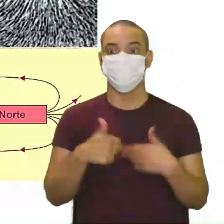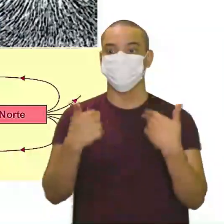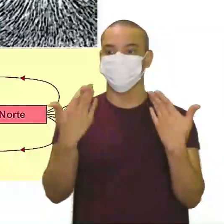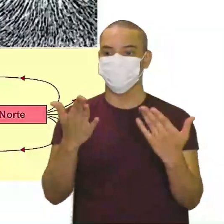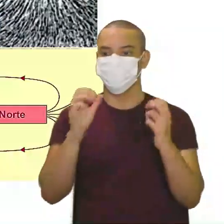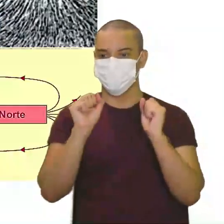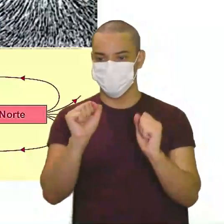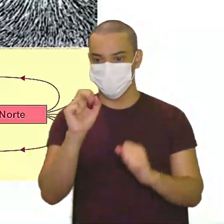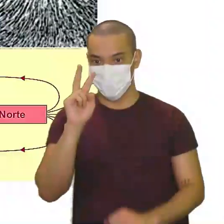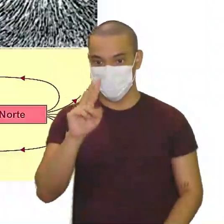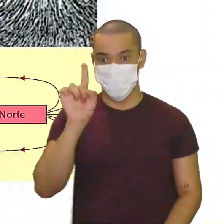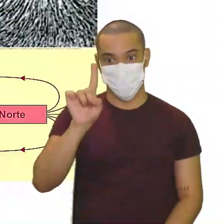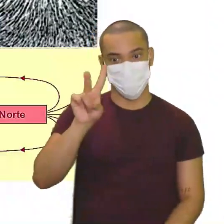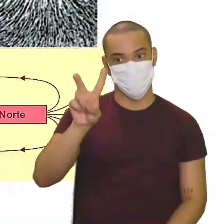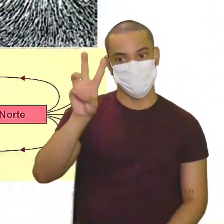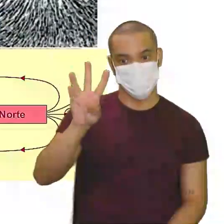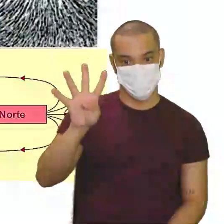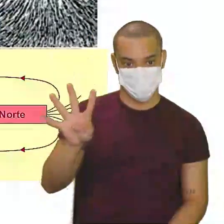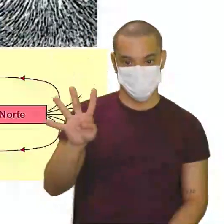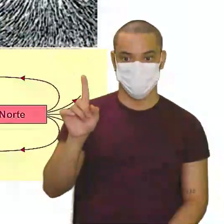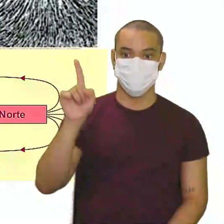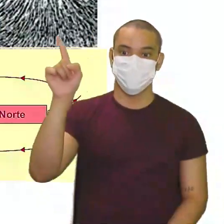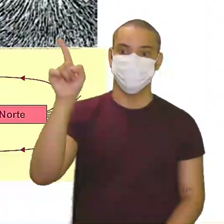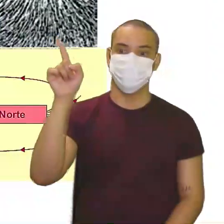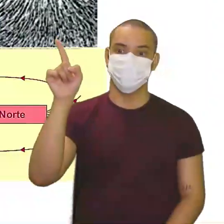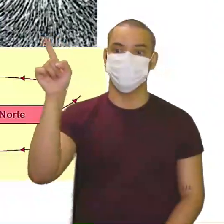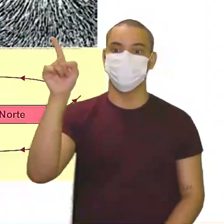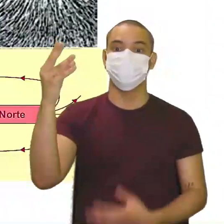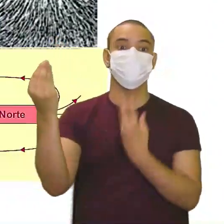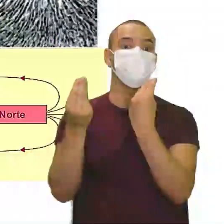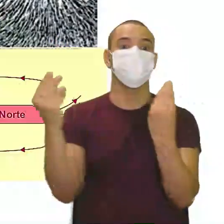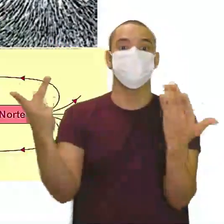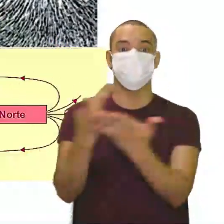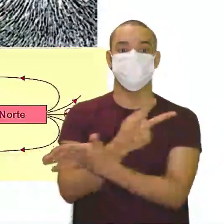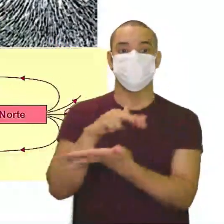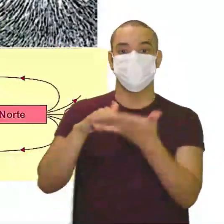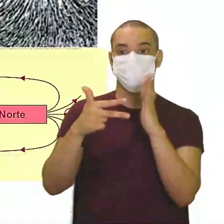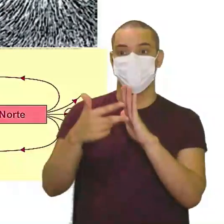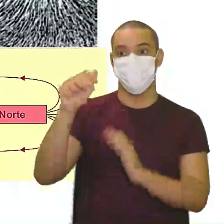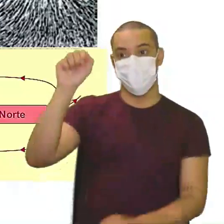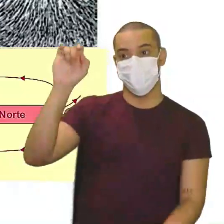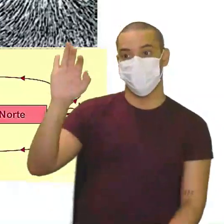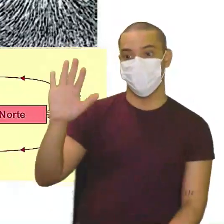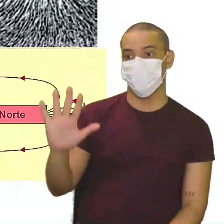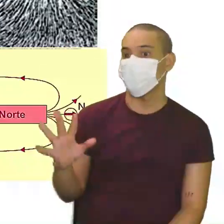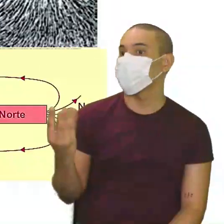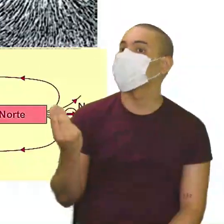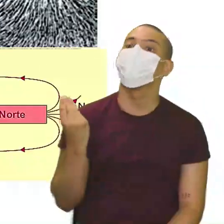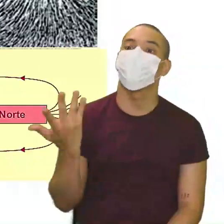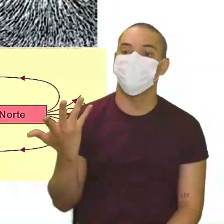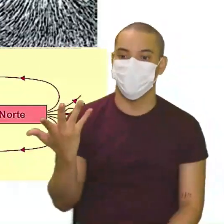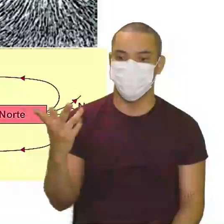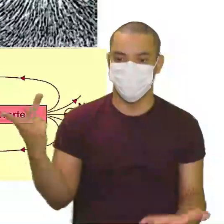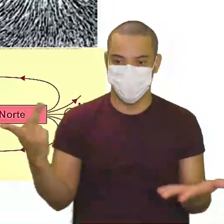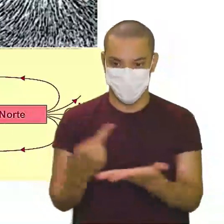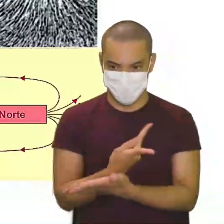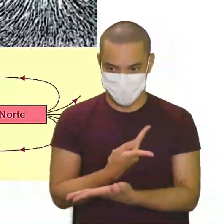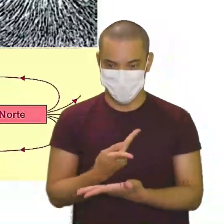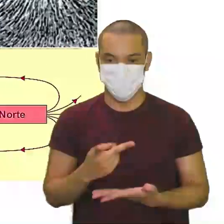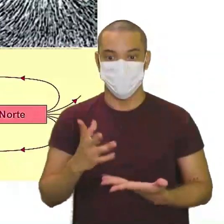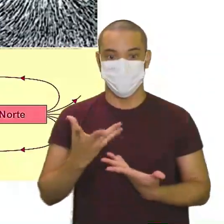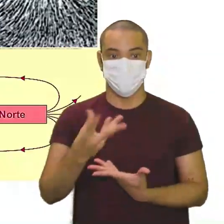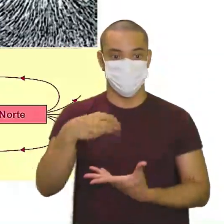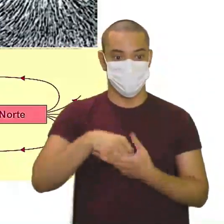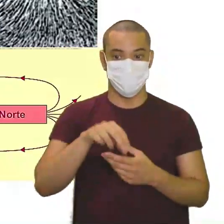ver Então olha só um dois três e quatro as linhas aqui no caso do nosso aqui campo magnético